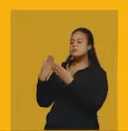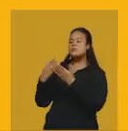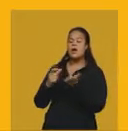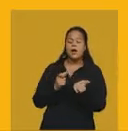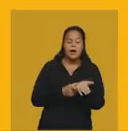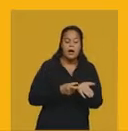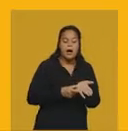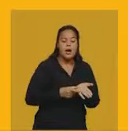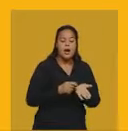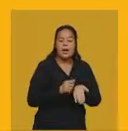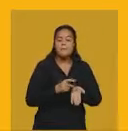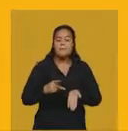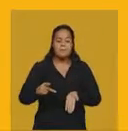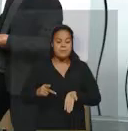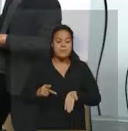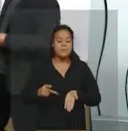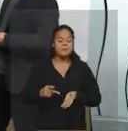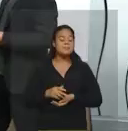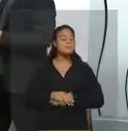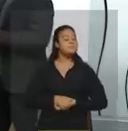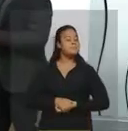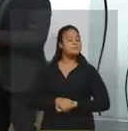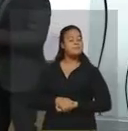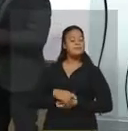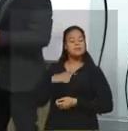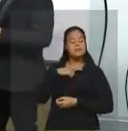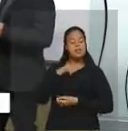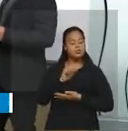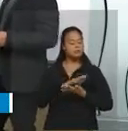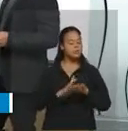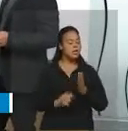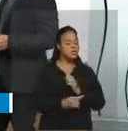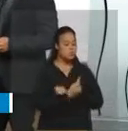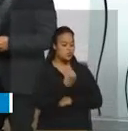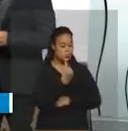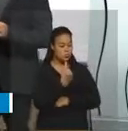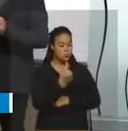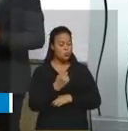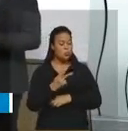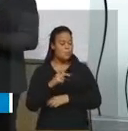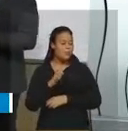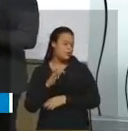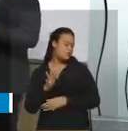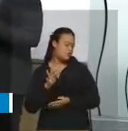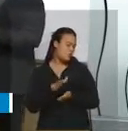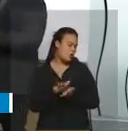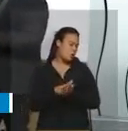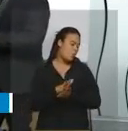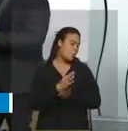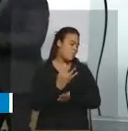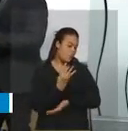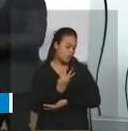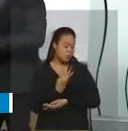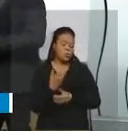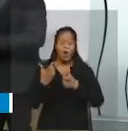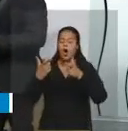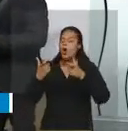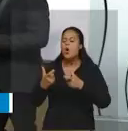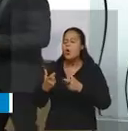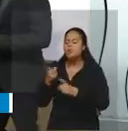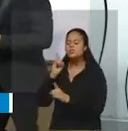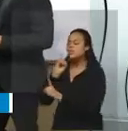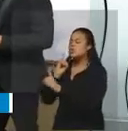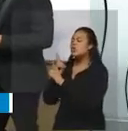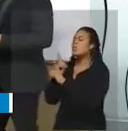tá? E aí a questão da atividade 1 da página 3 do PET volume 4. Onde podemos